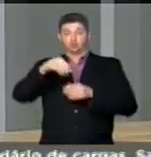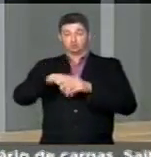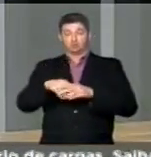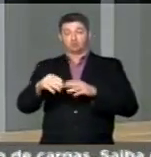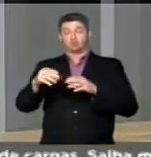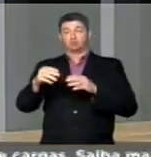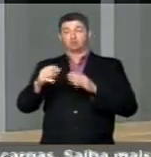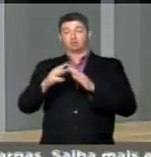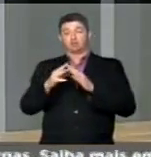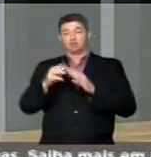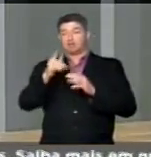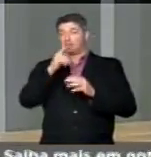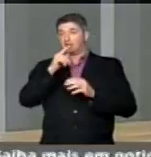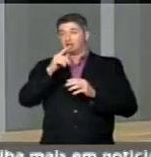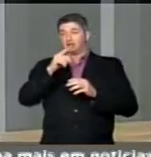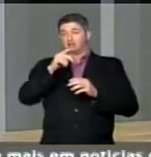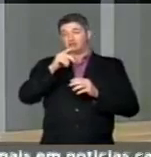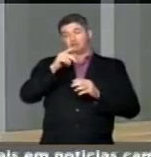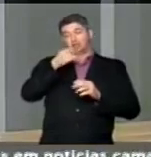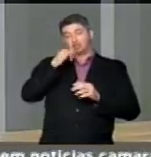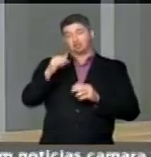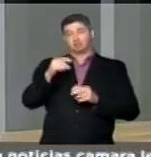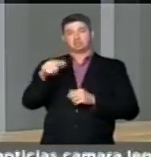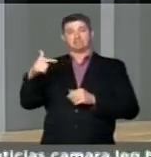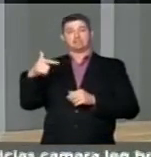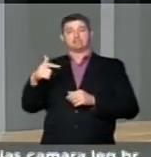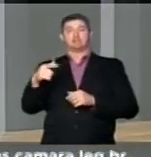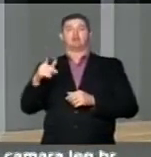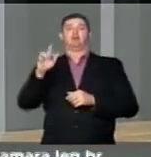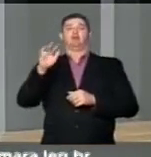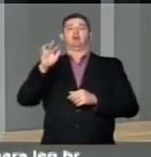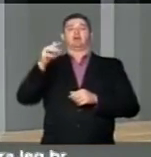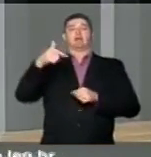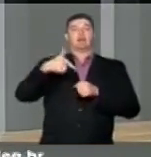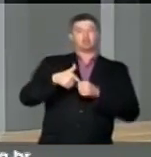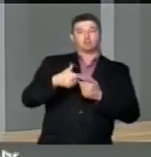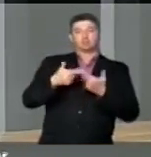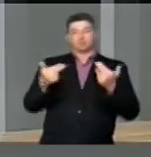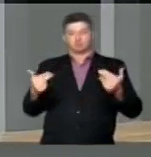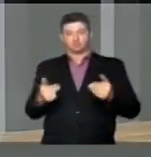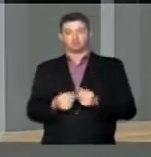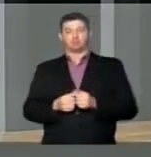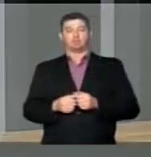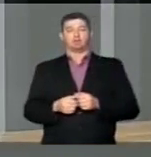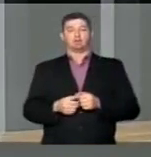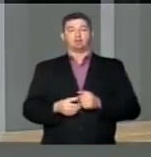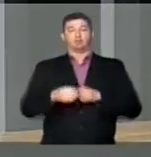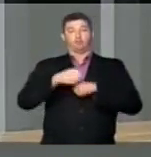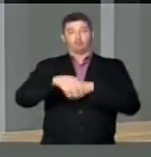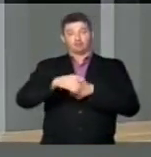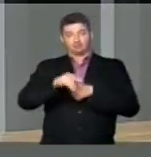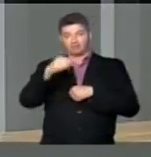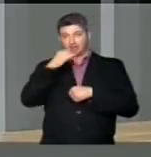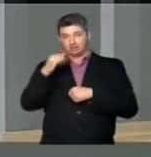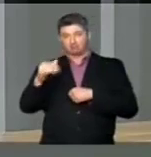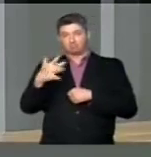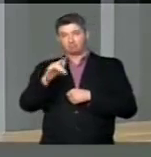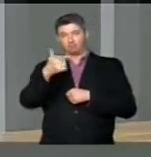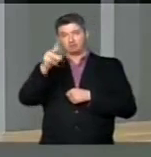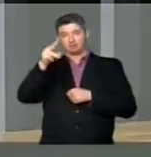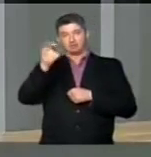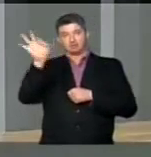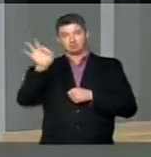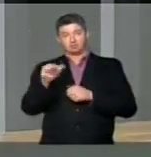de energia não fóssil, aumentando a parcela de energias renováveis no fornecimento de energia elétrica para ao menos 23%